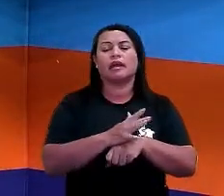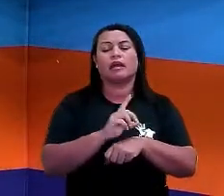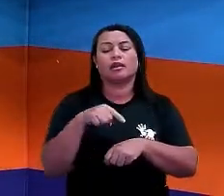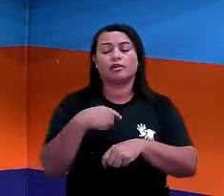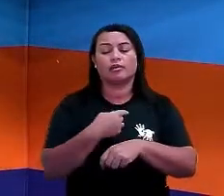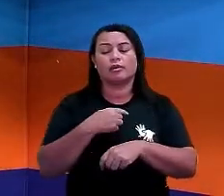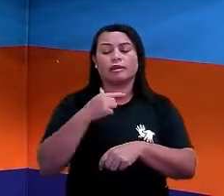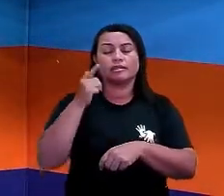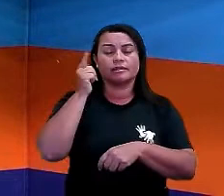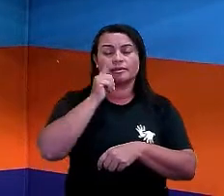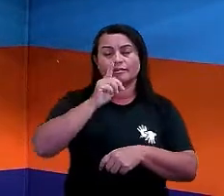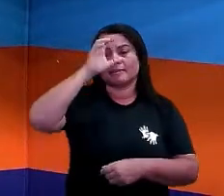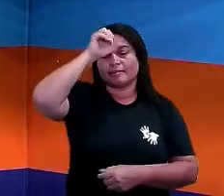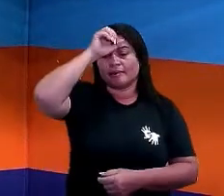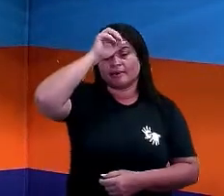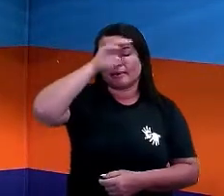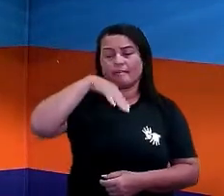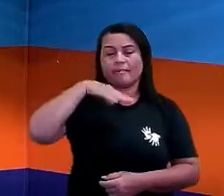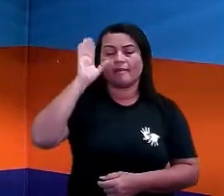gente aprende muito mais rápido.